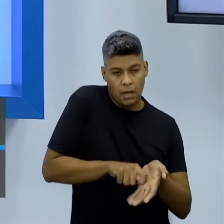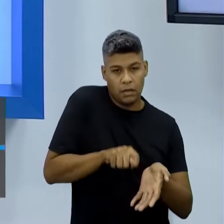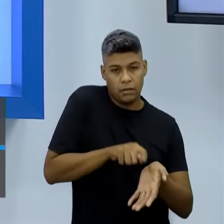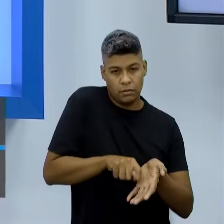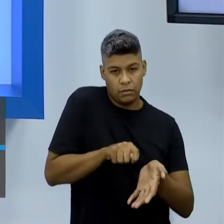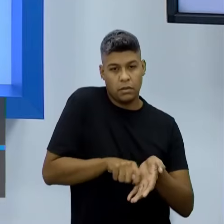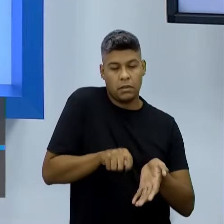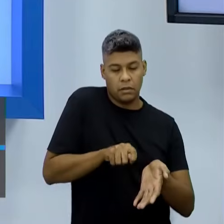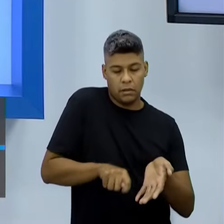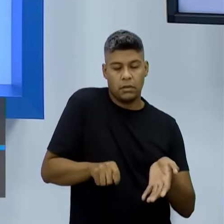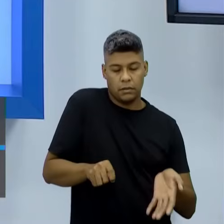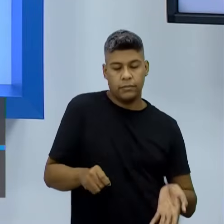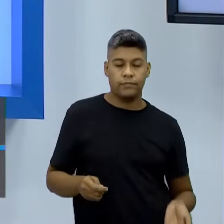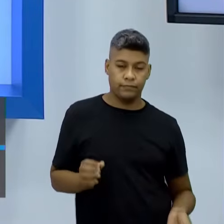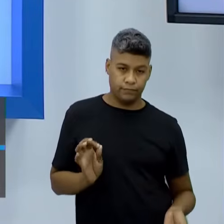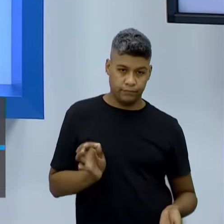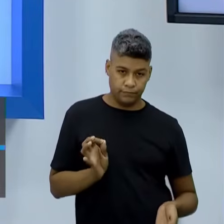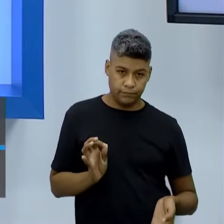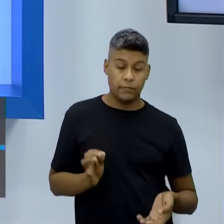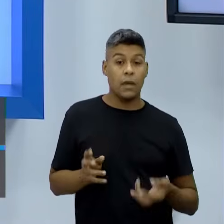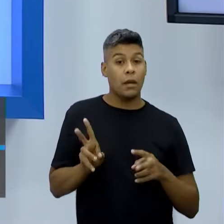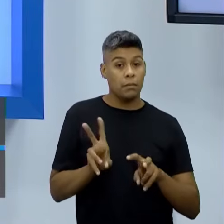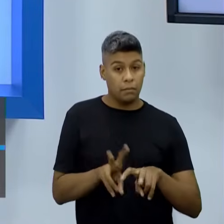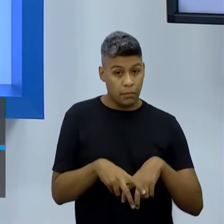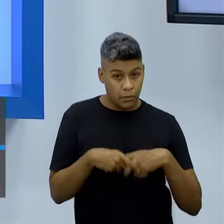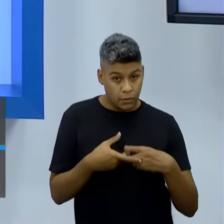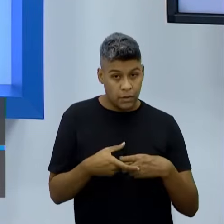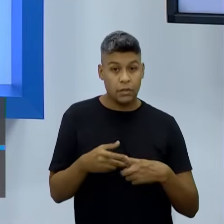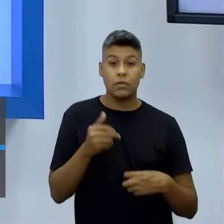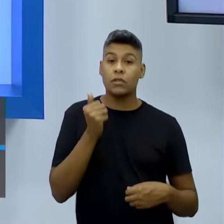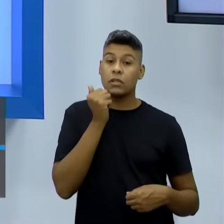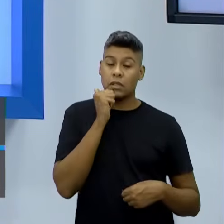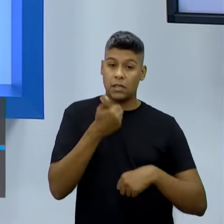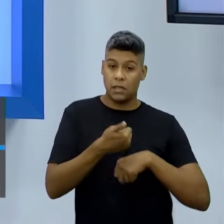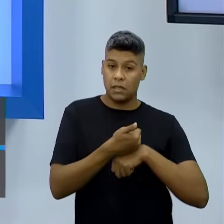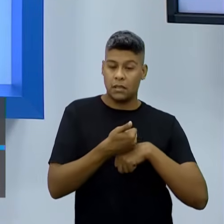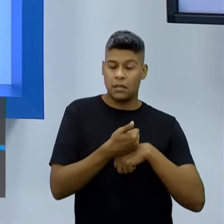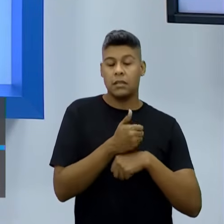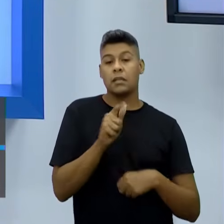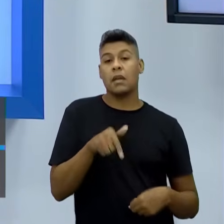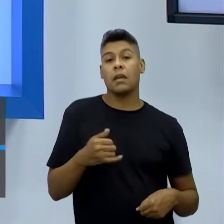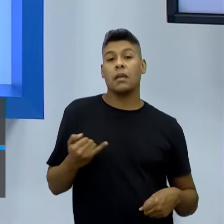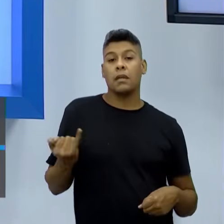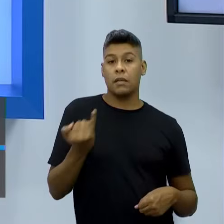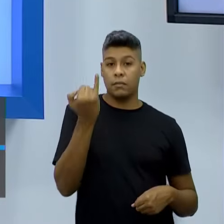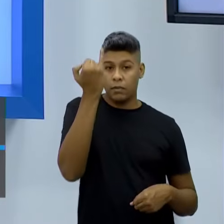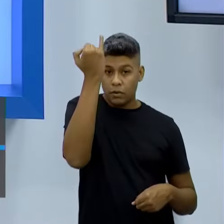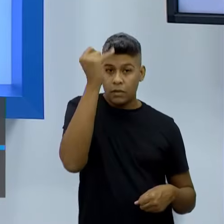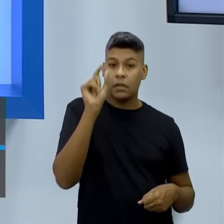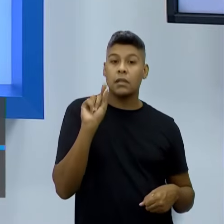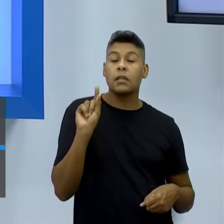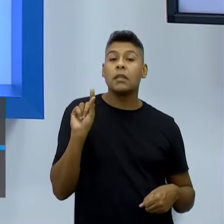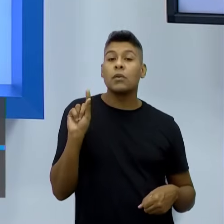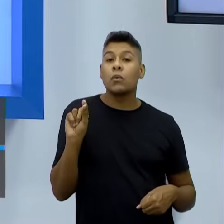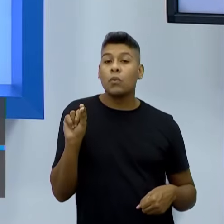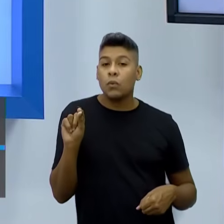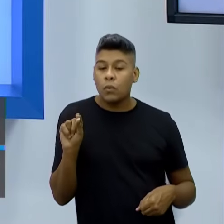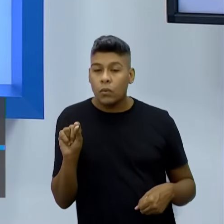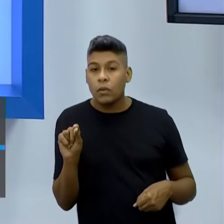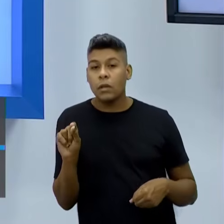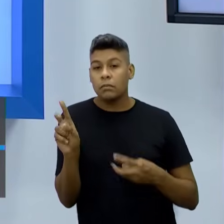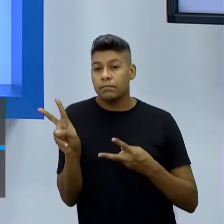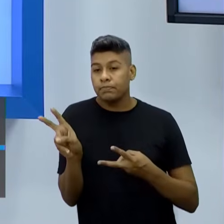seu diário e no seu caderno. Por isso, para um cientista é super importante esse grau imenso aí